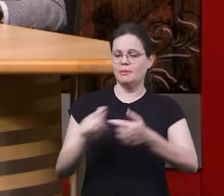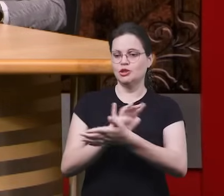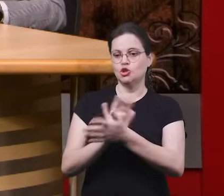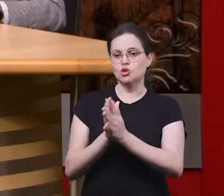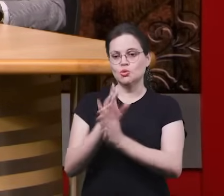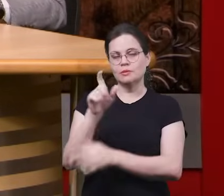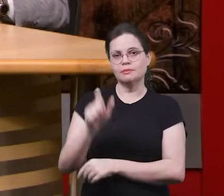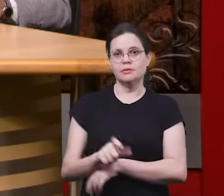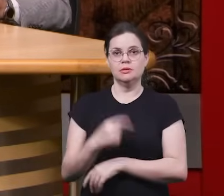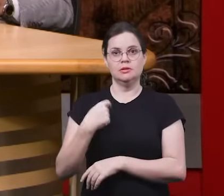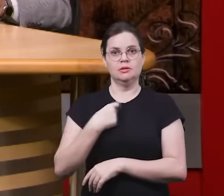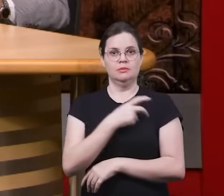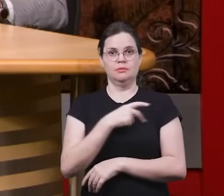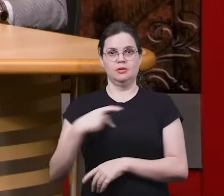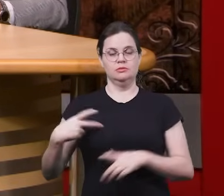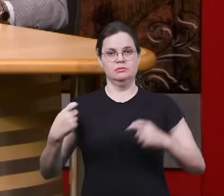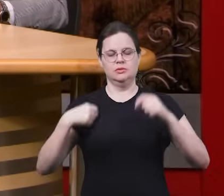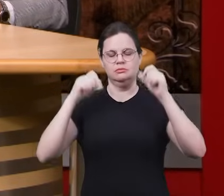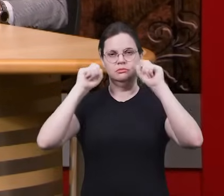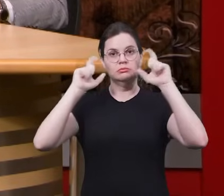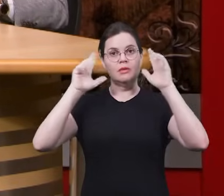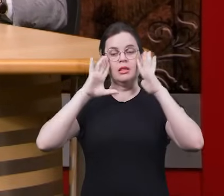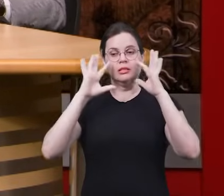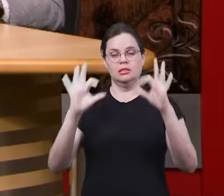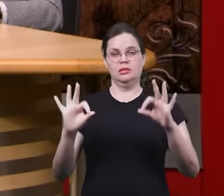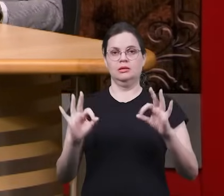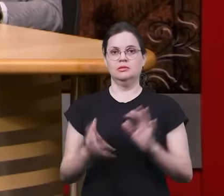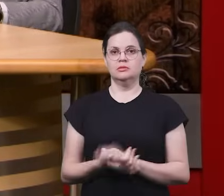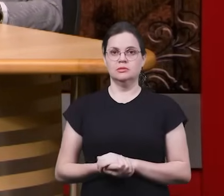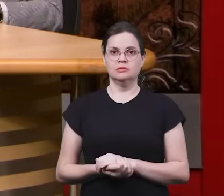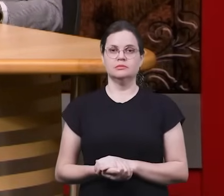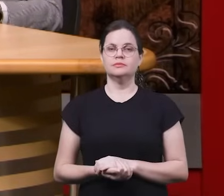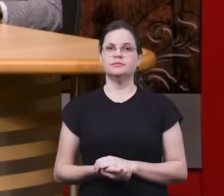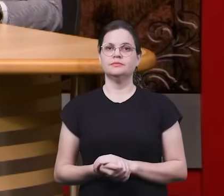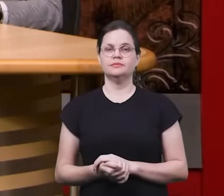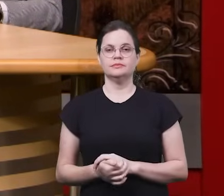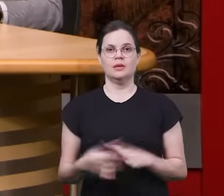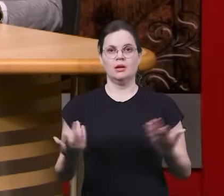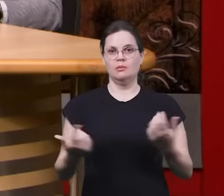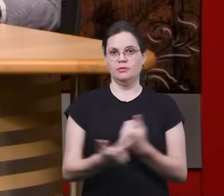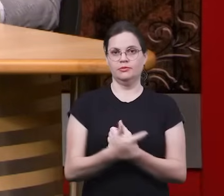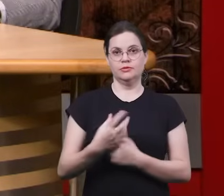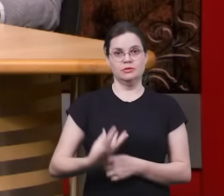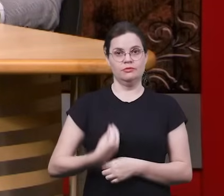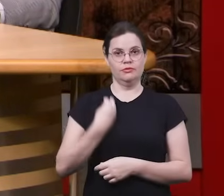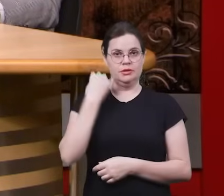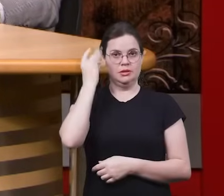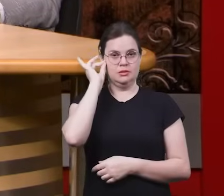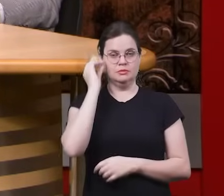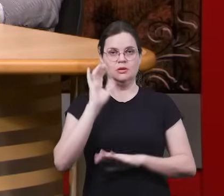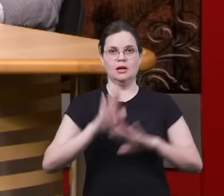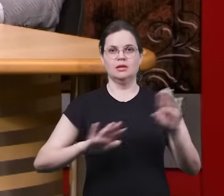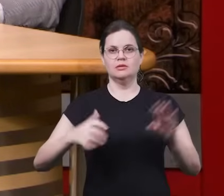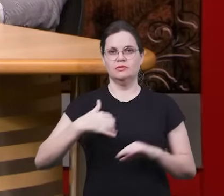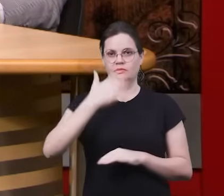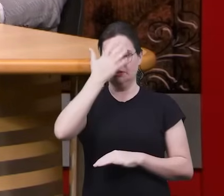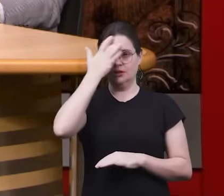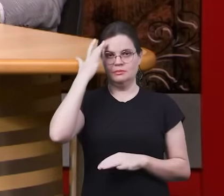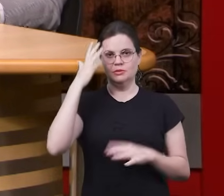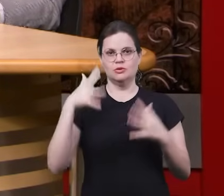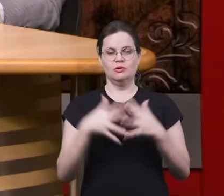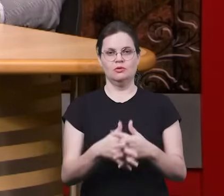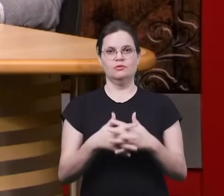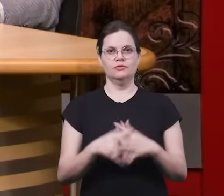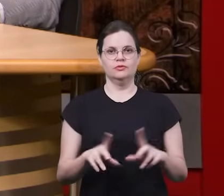atento a isso. É por isso que a participação dele. Então, é uma função espiritual. Às vezes as pessoas